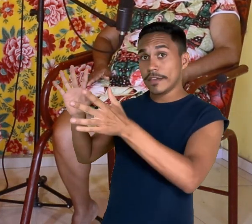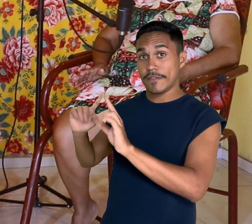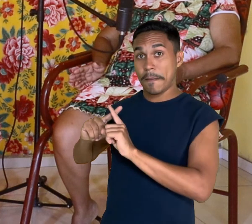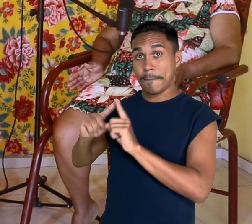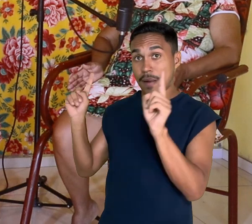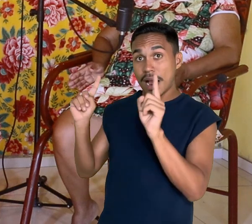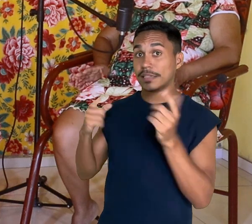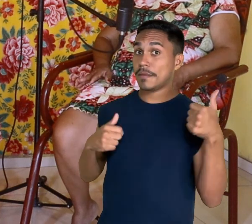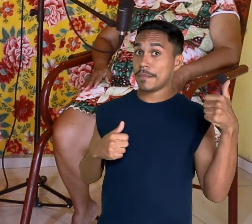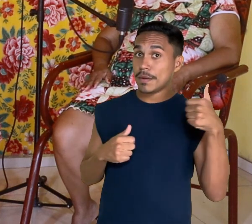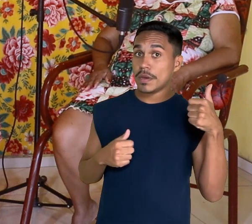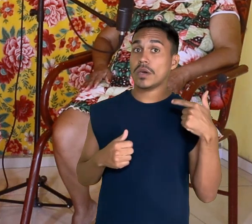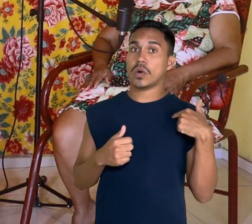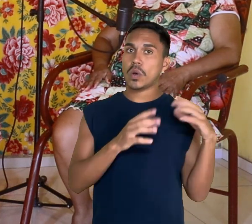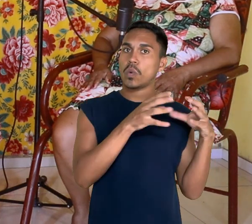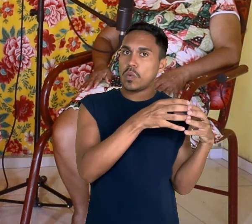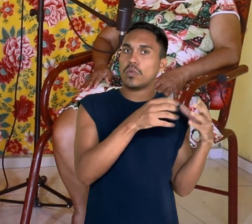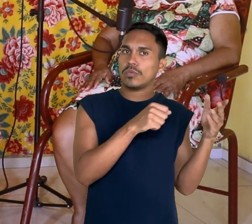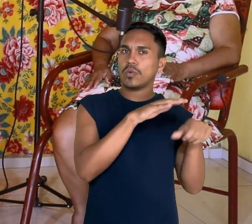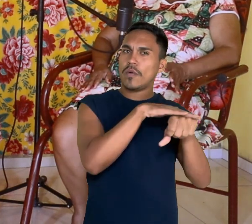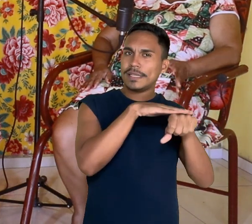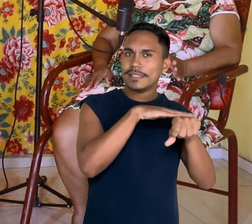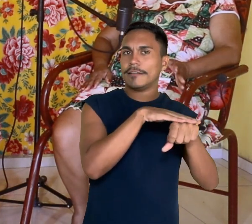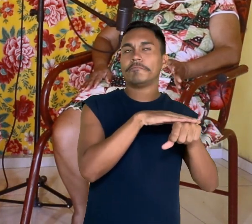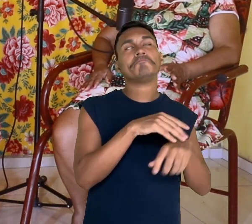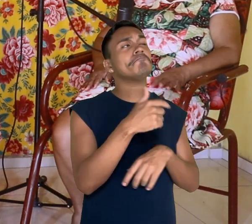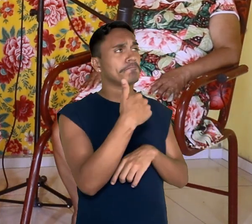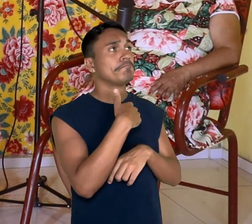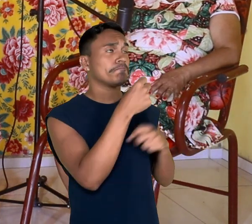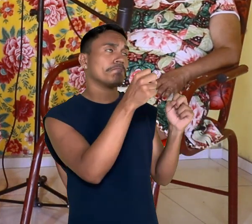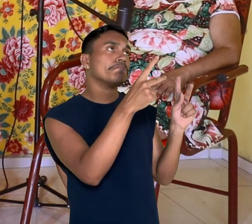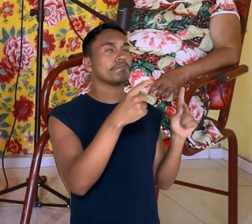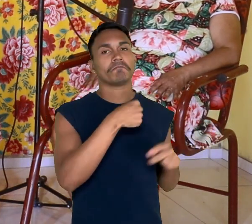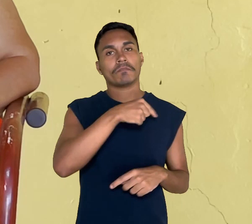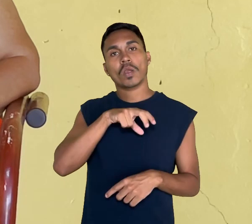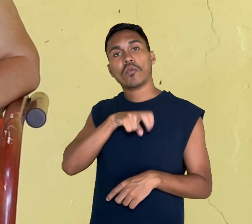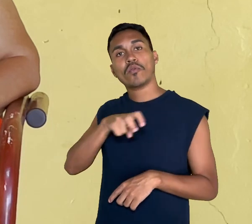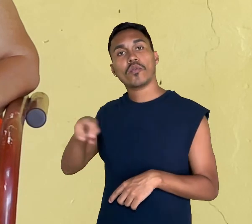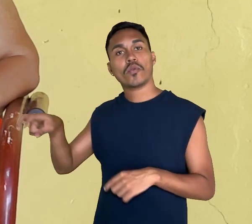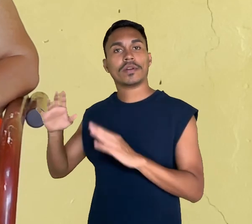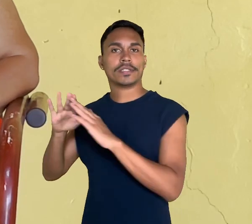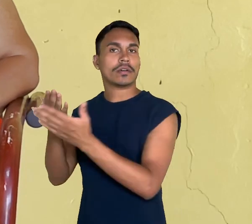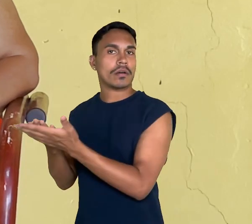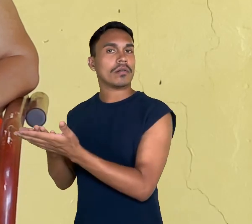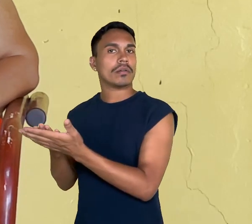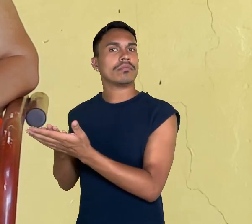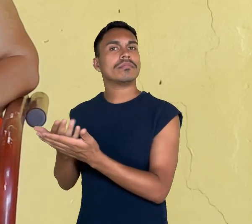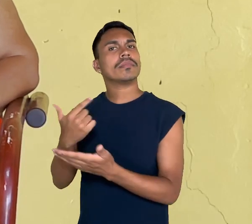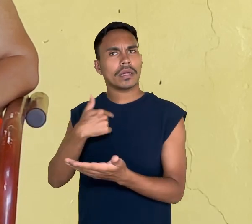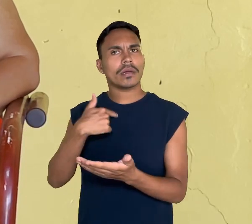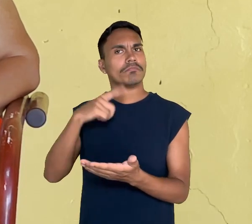lá, mas eu não posso ir sem falar com meus companheiros, com meus compadres. E aí eu fui. Já saí dali